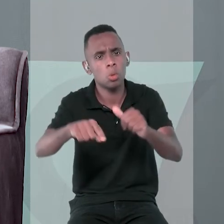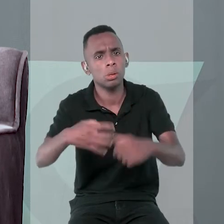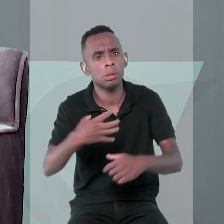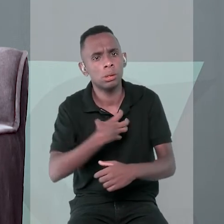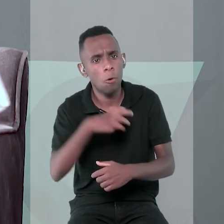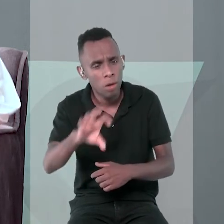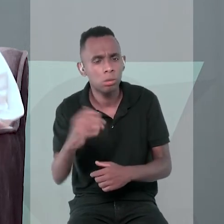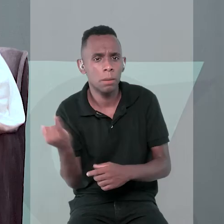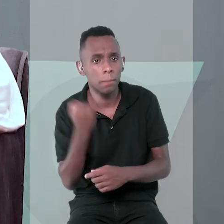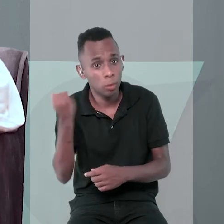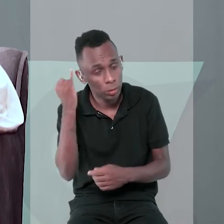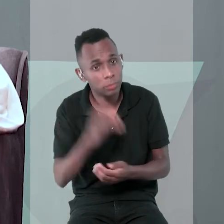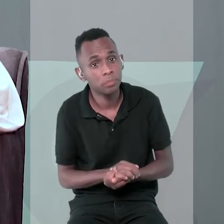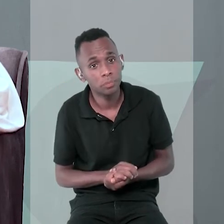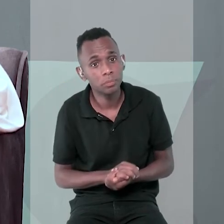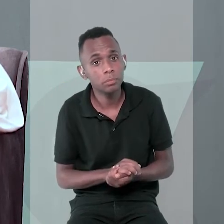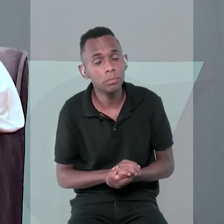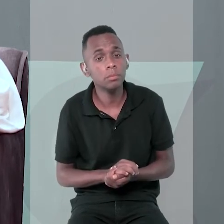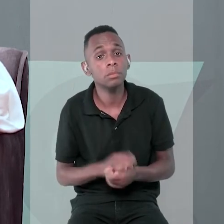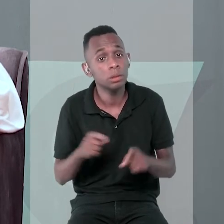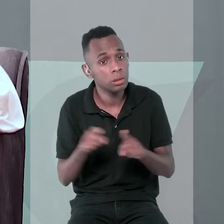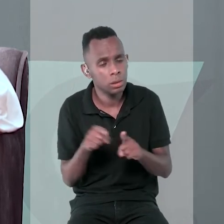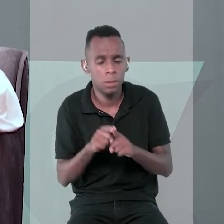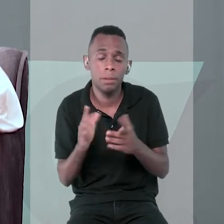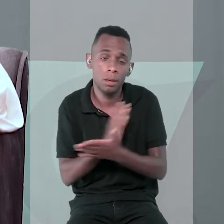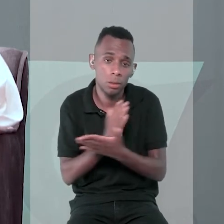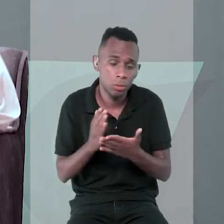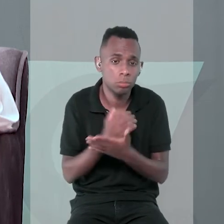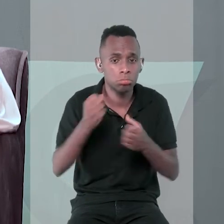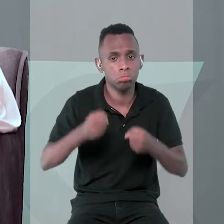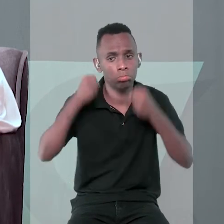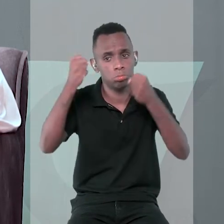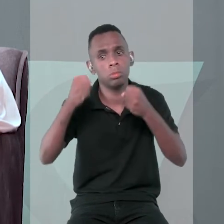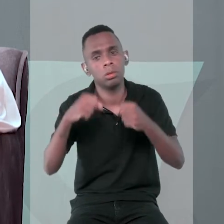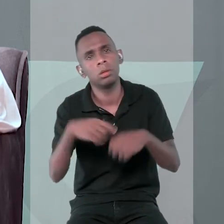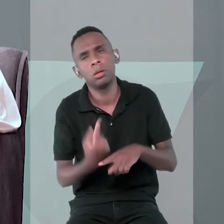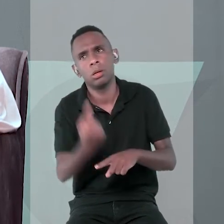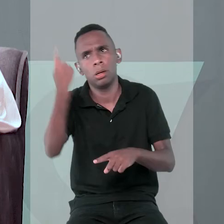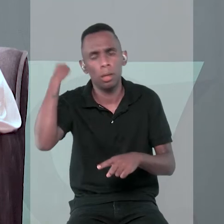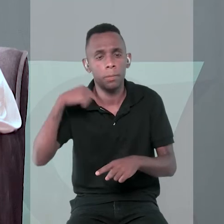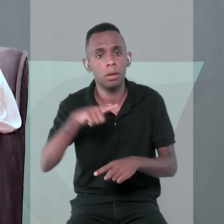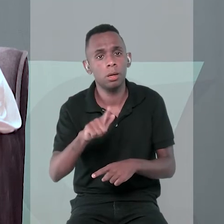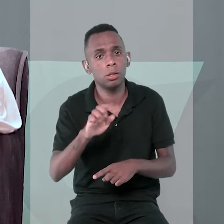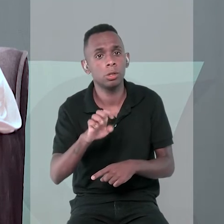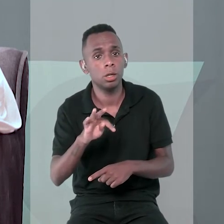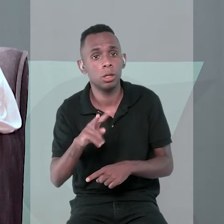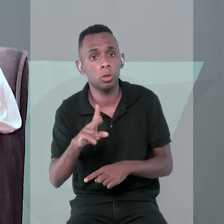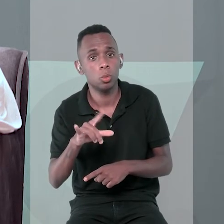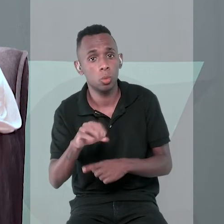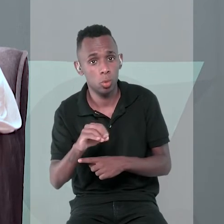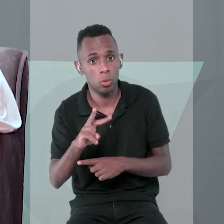de Salvador, ou seja, e ondas que tem muito a ver com jogos de poder também, né? Na época, o Getúlio Vargas, que encomenda essa